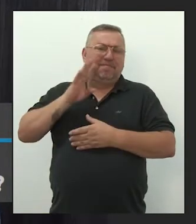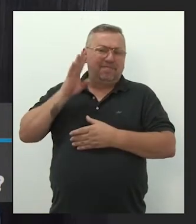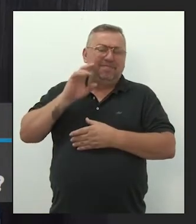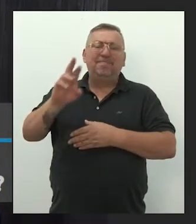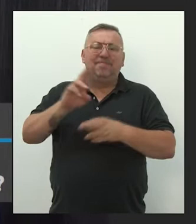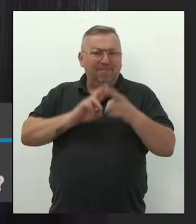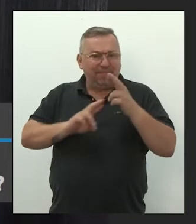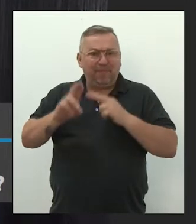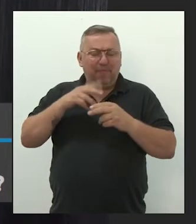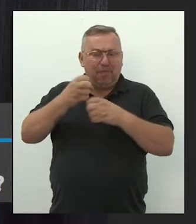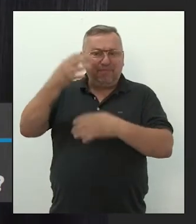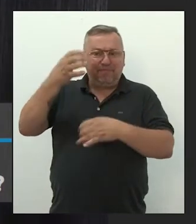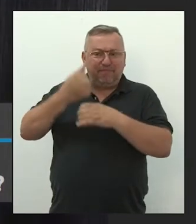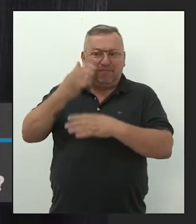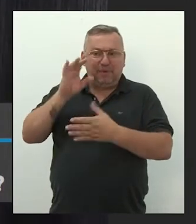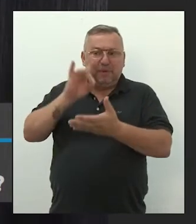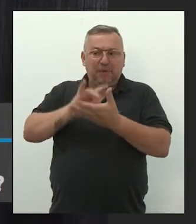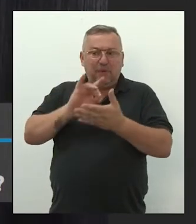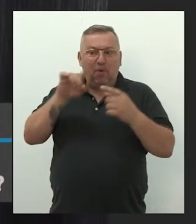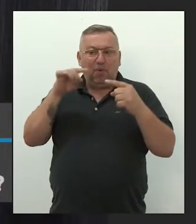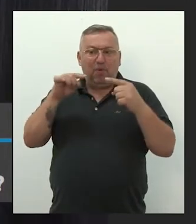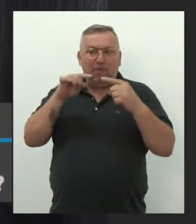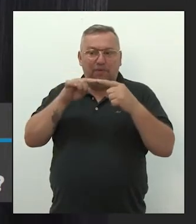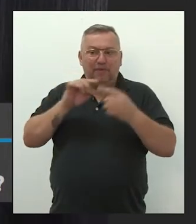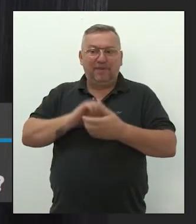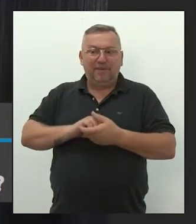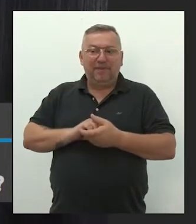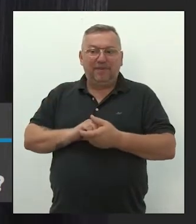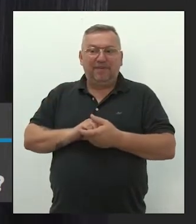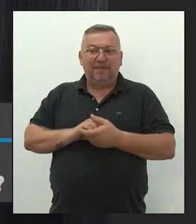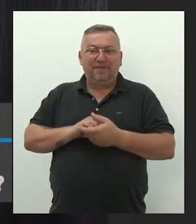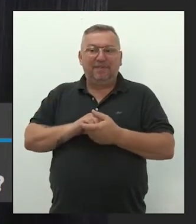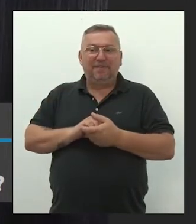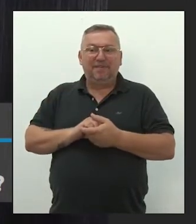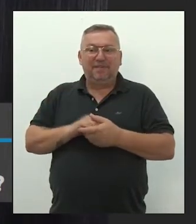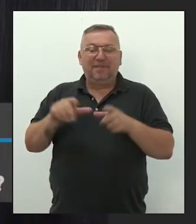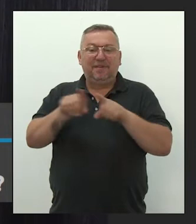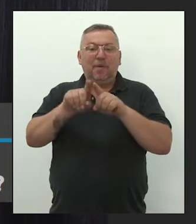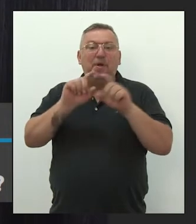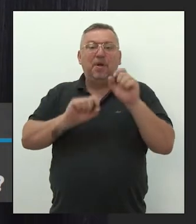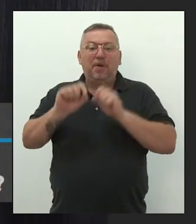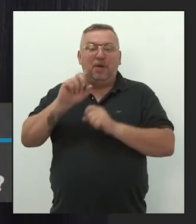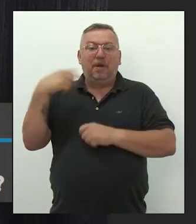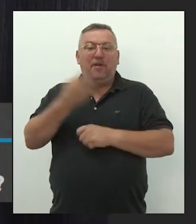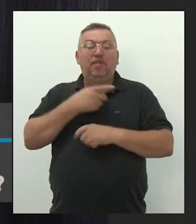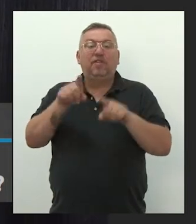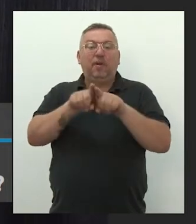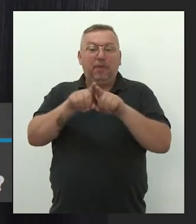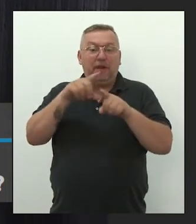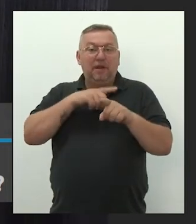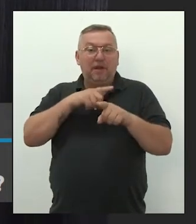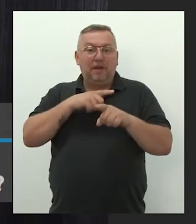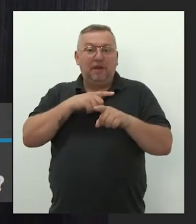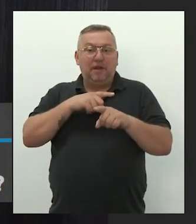respostas. É isso mesmo a nossa intenção com essas pautas. E a gente também